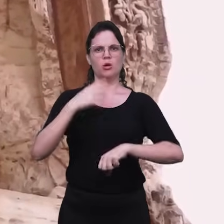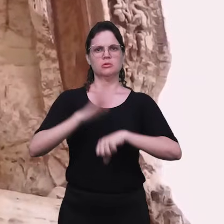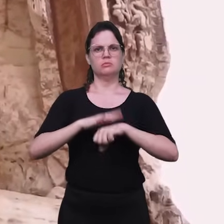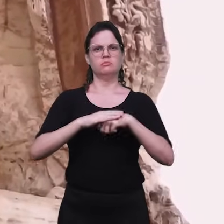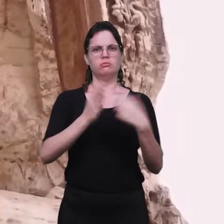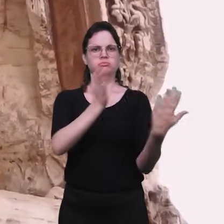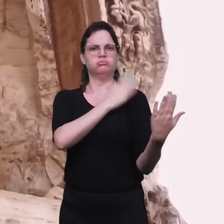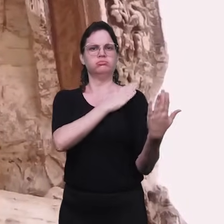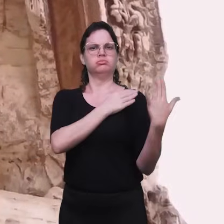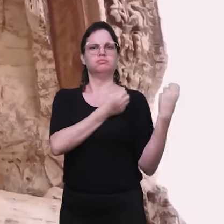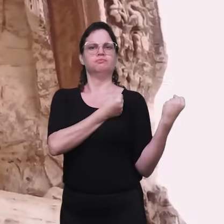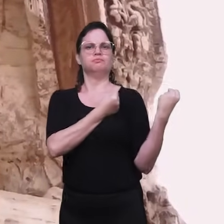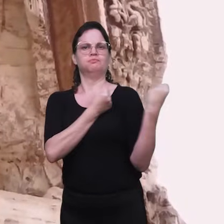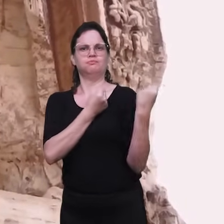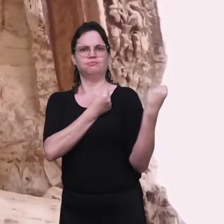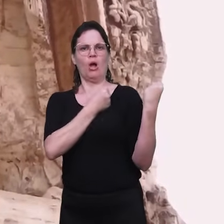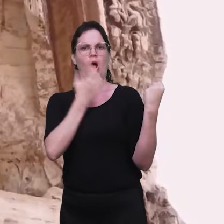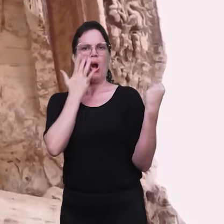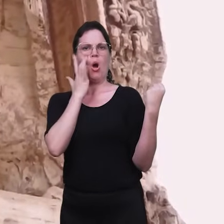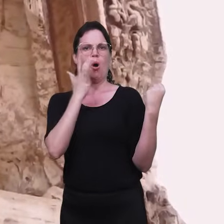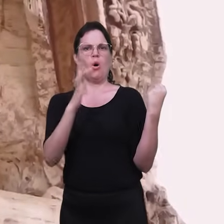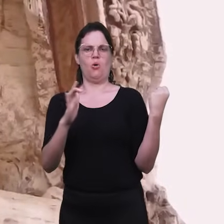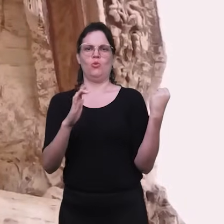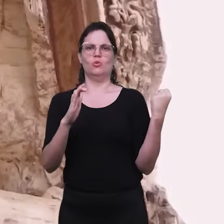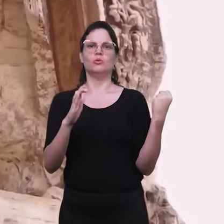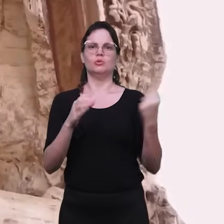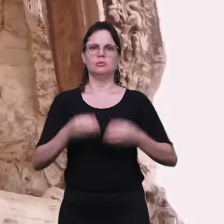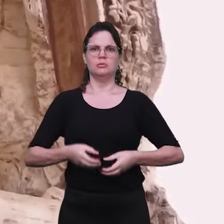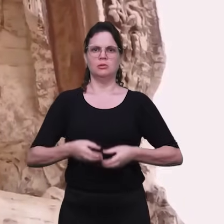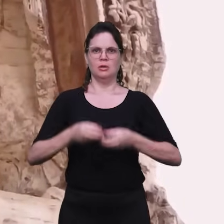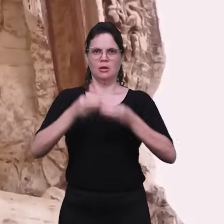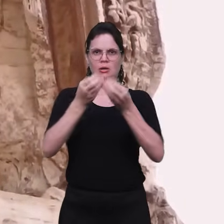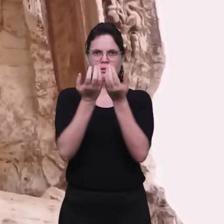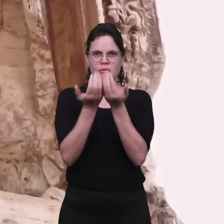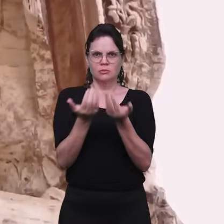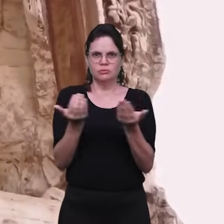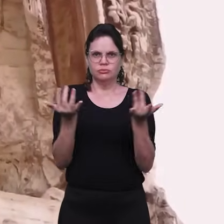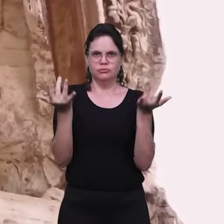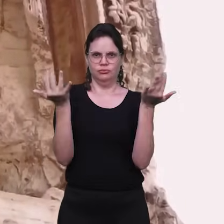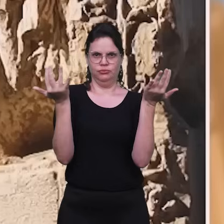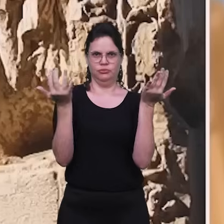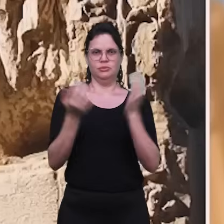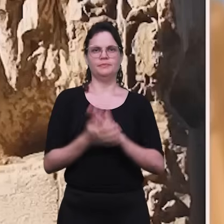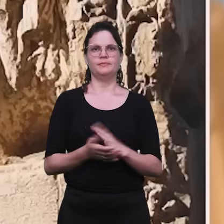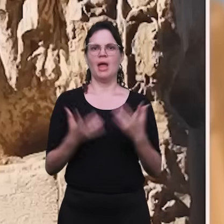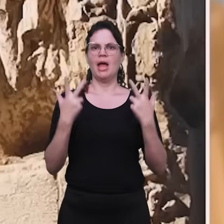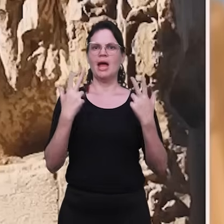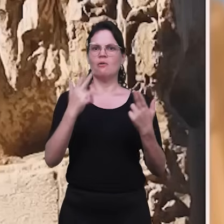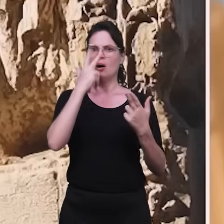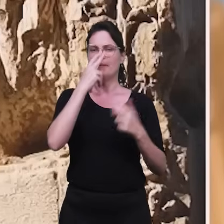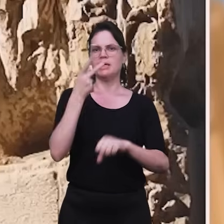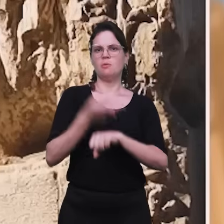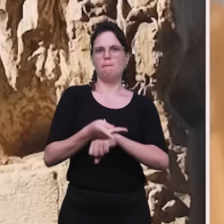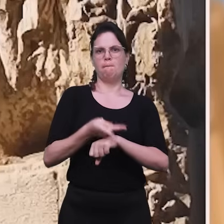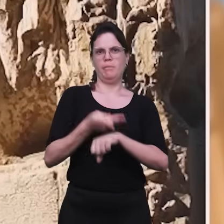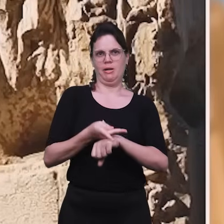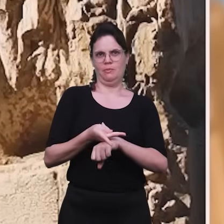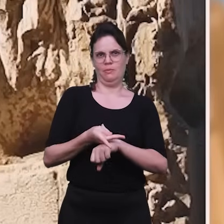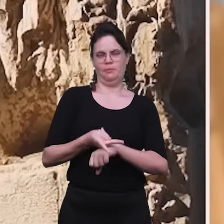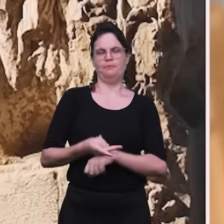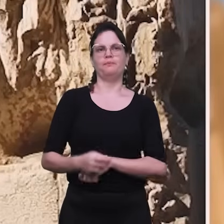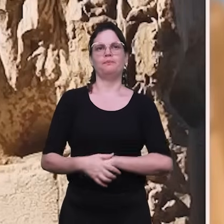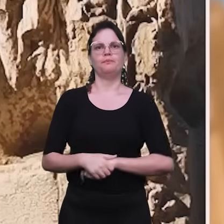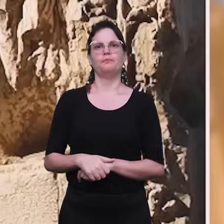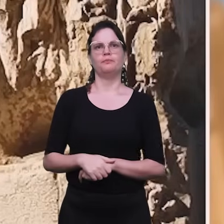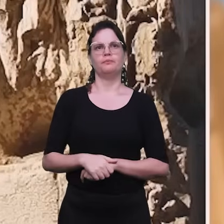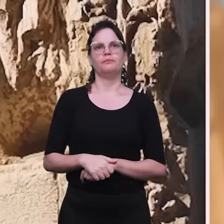levando a menorá de ouro nas costas. Então eles põem ali como um troféu e como uma fotografia. Do outro lado,